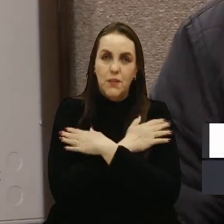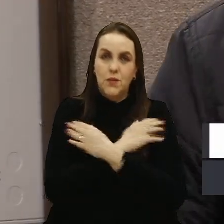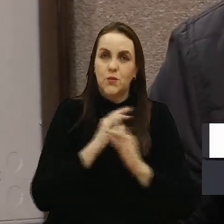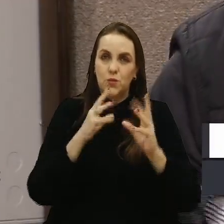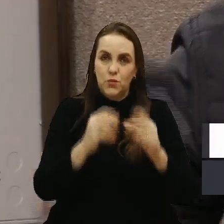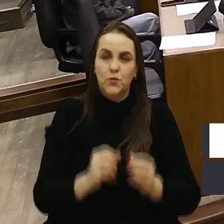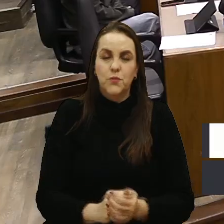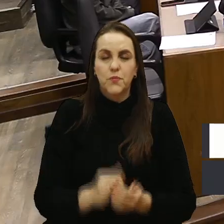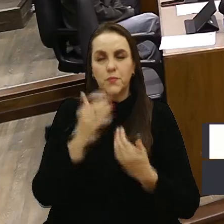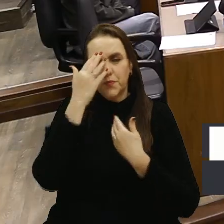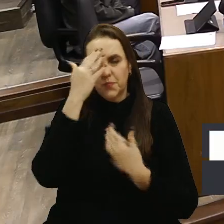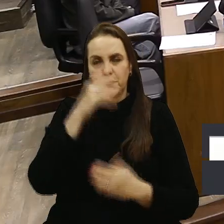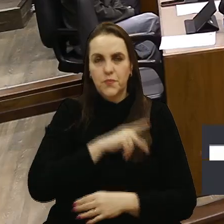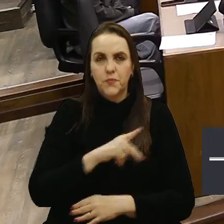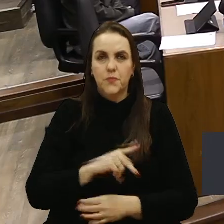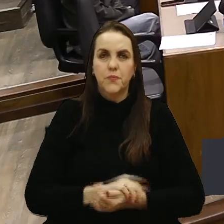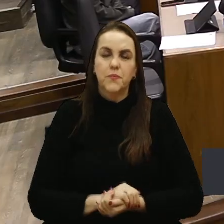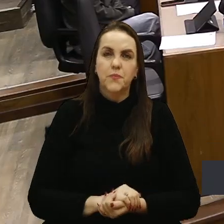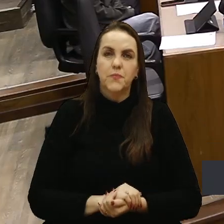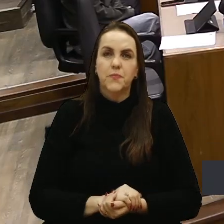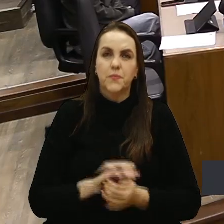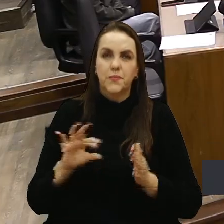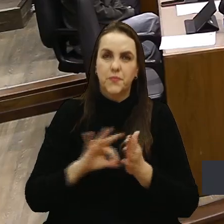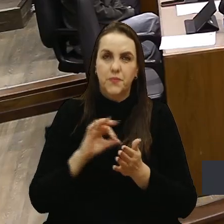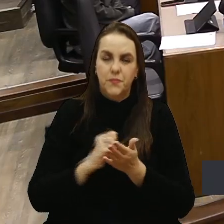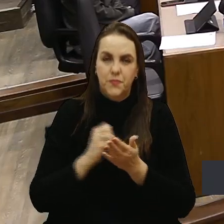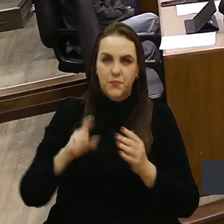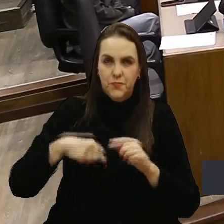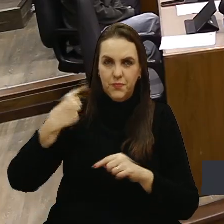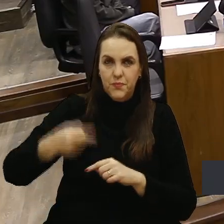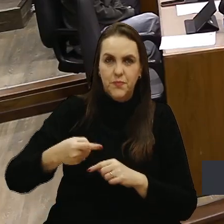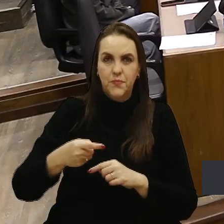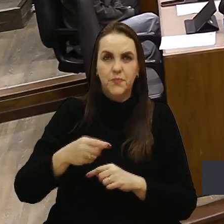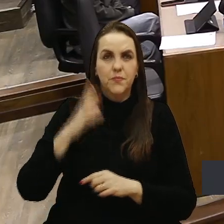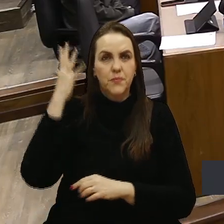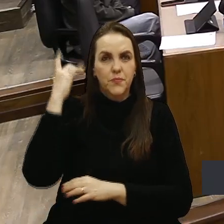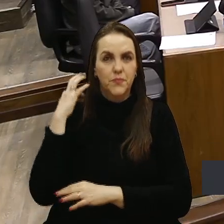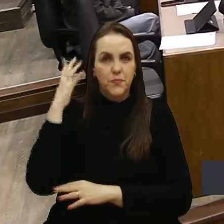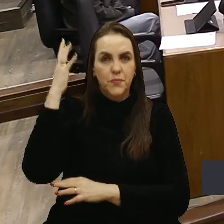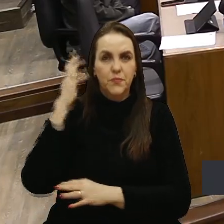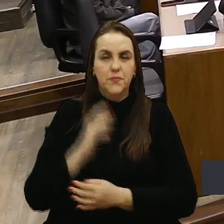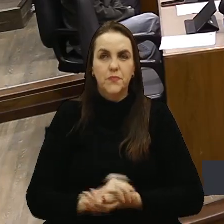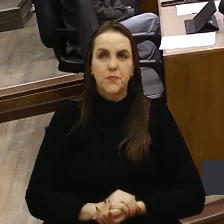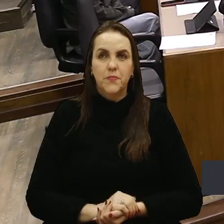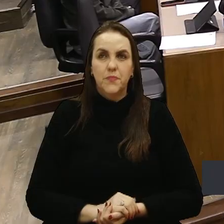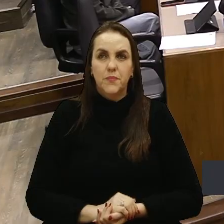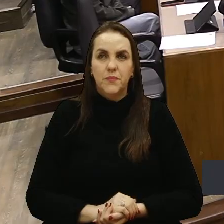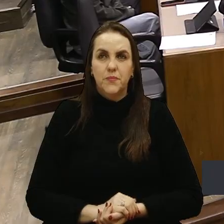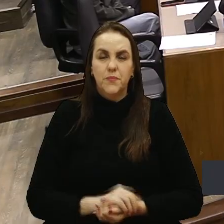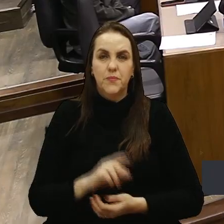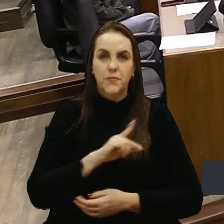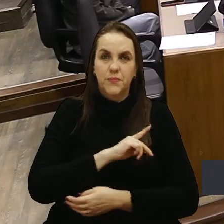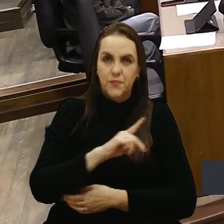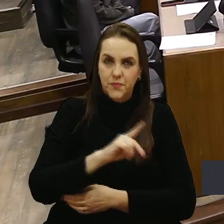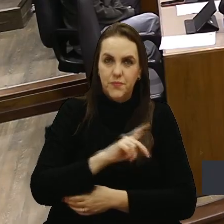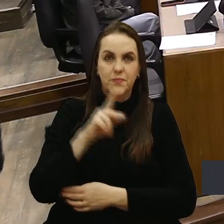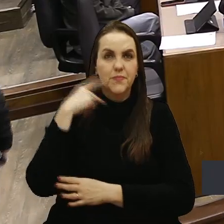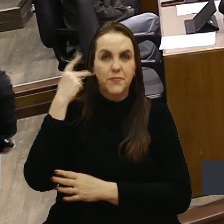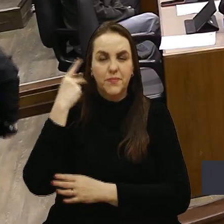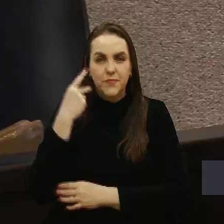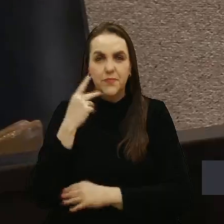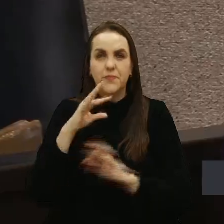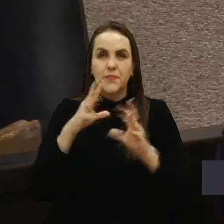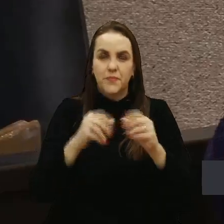Obrigado, presidente. Próxima vereadora inscrita, a vereadora Daiane Mello. Senhor presidente, senhores vereadores, pessoal